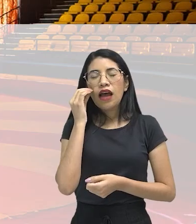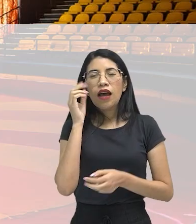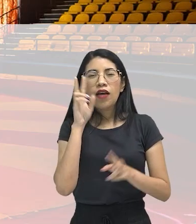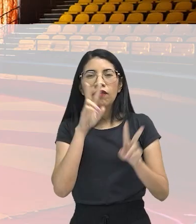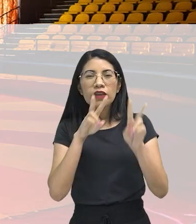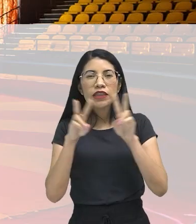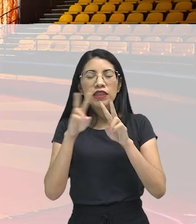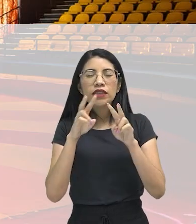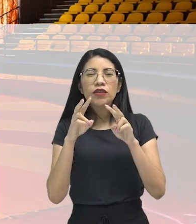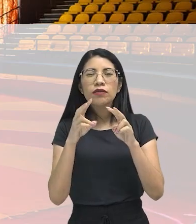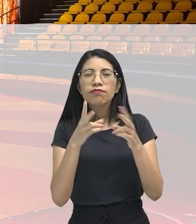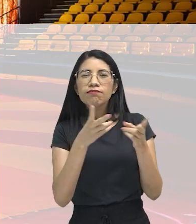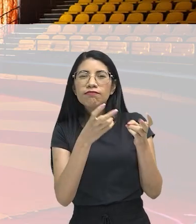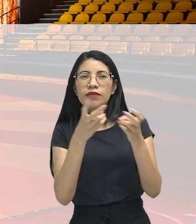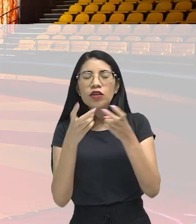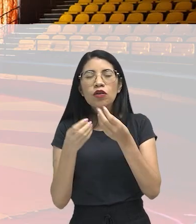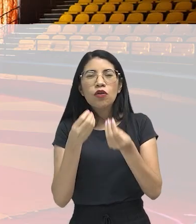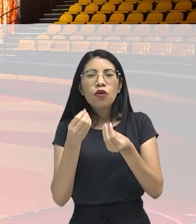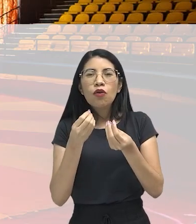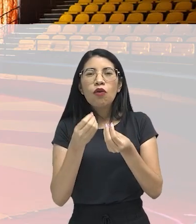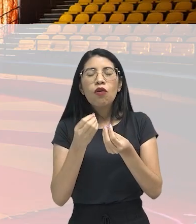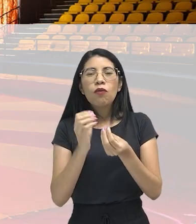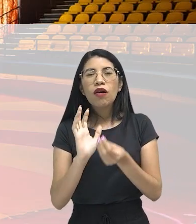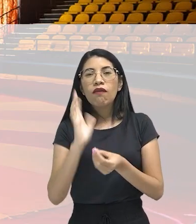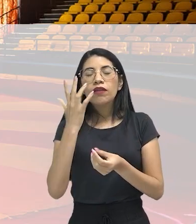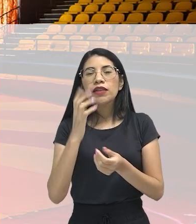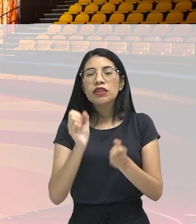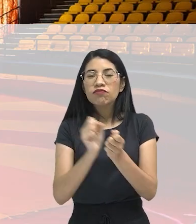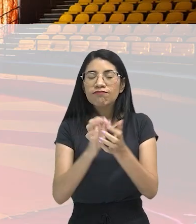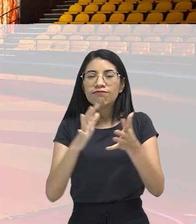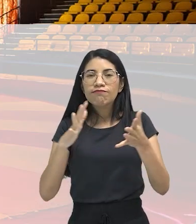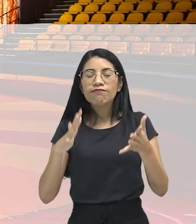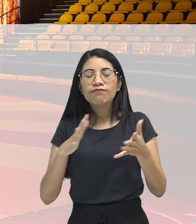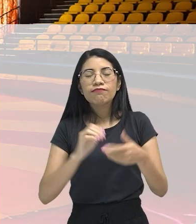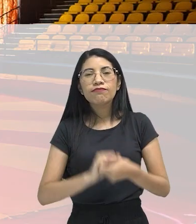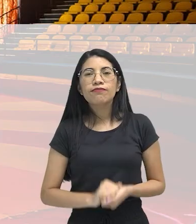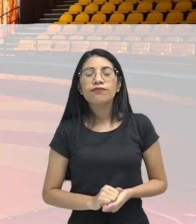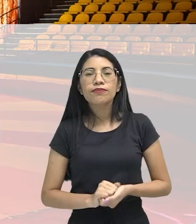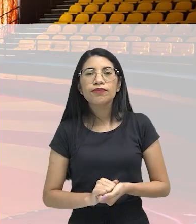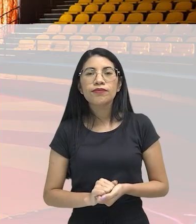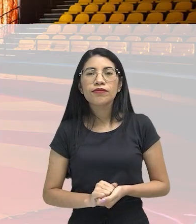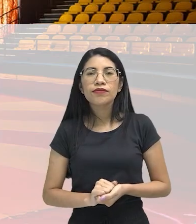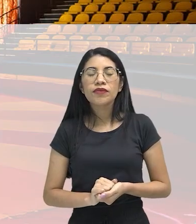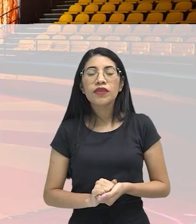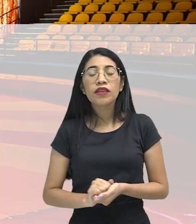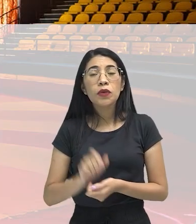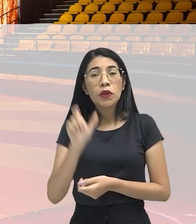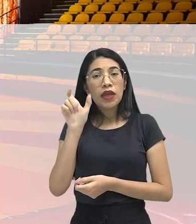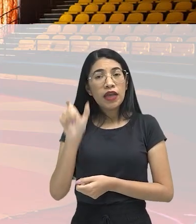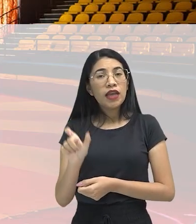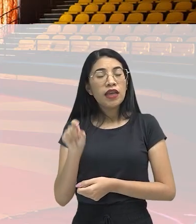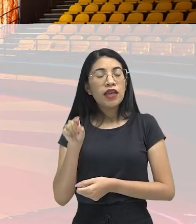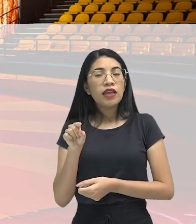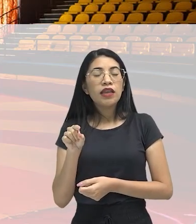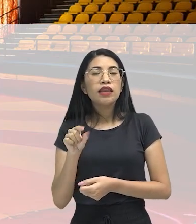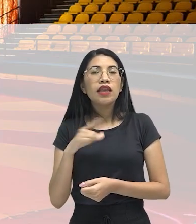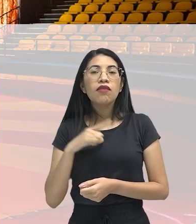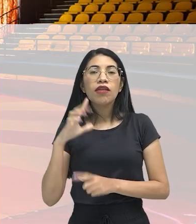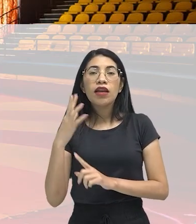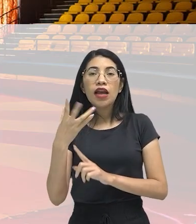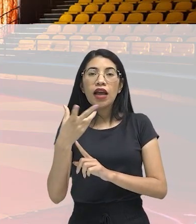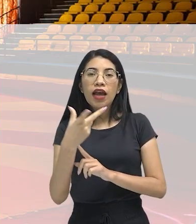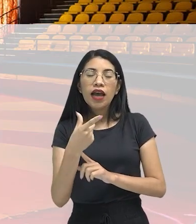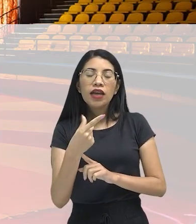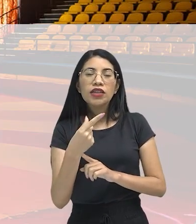visão, porque a gente fica tentando descobrir como foi que ele fez cada mágica, né? Então, olha só. O ilusionista, ele tem a arte